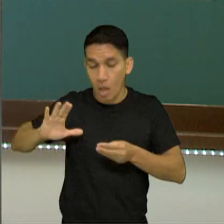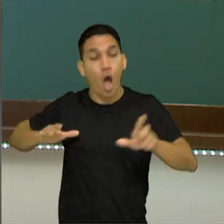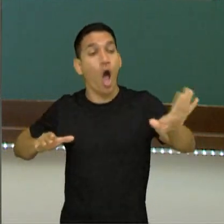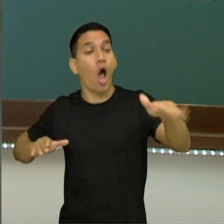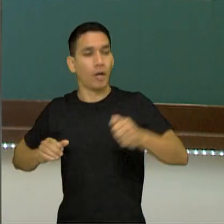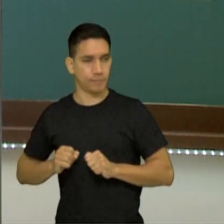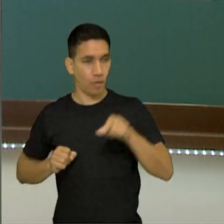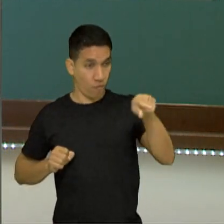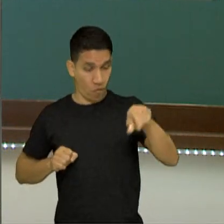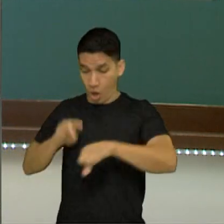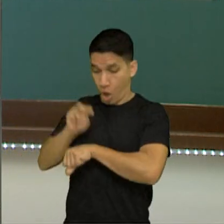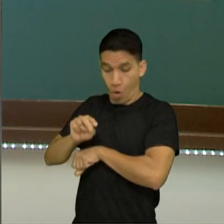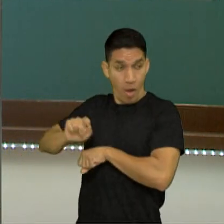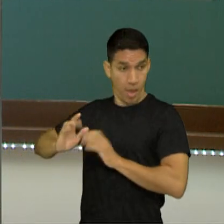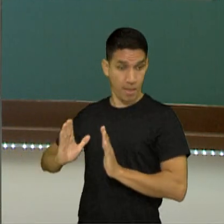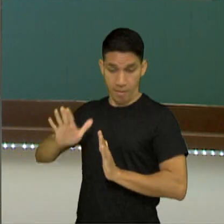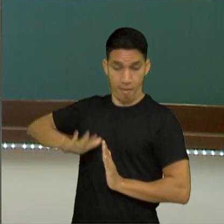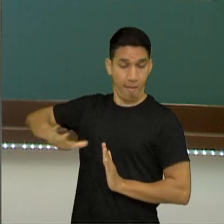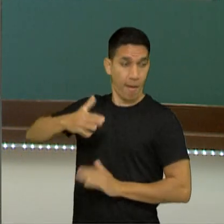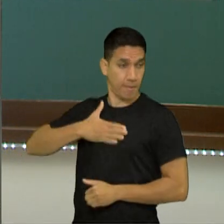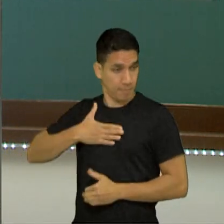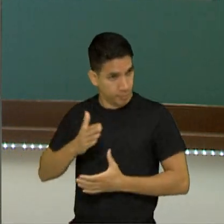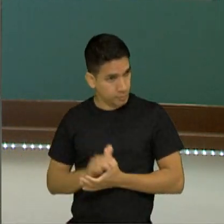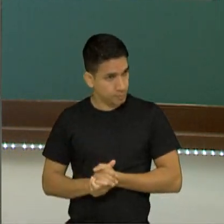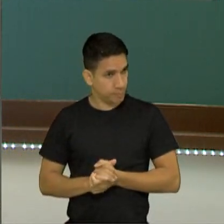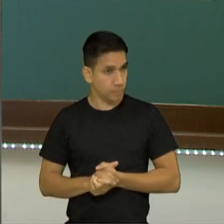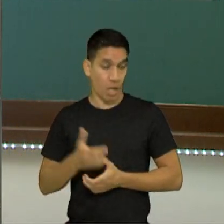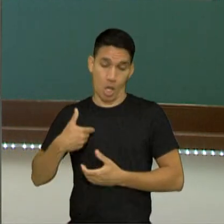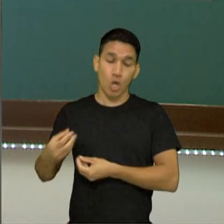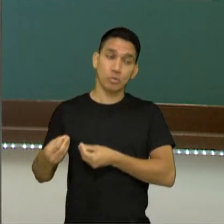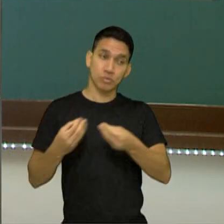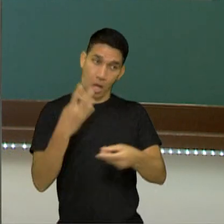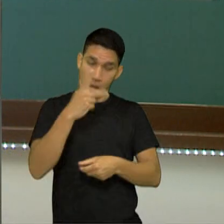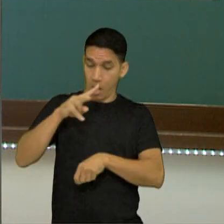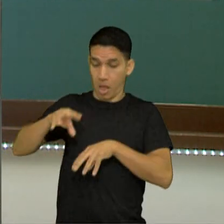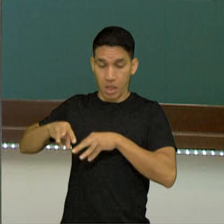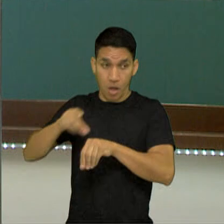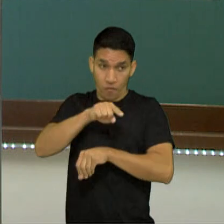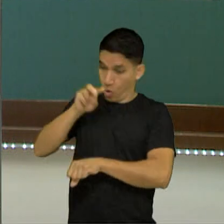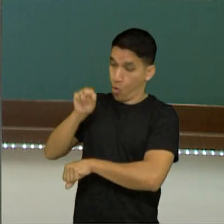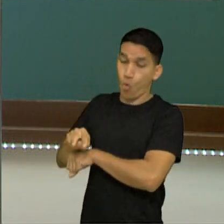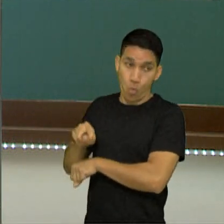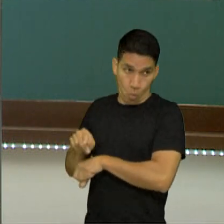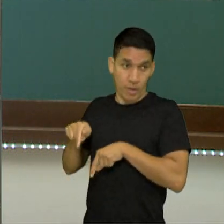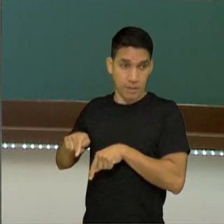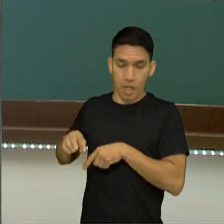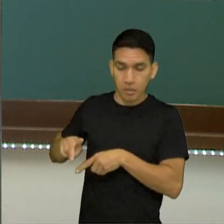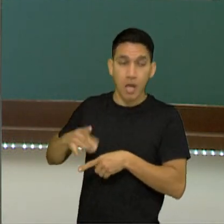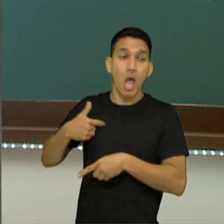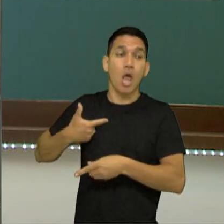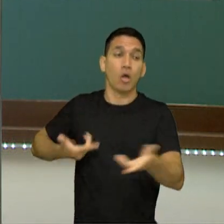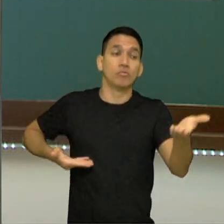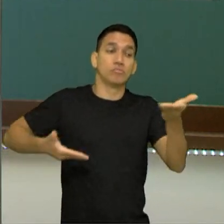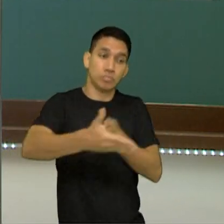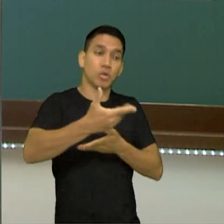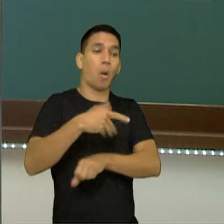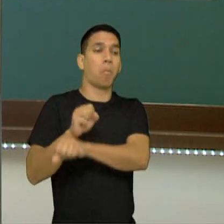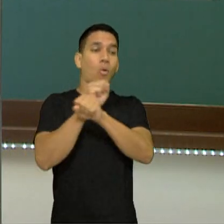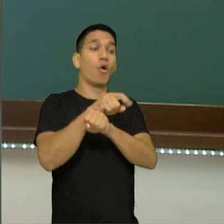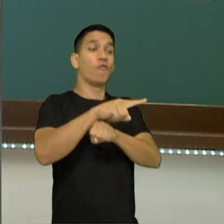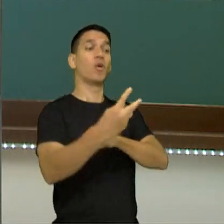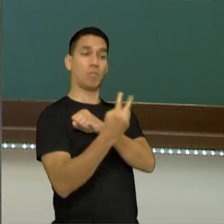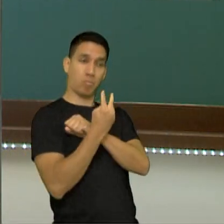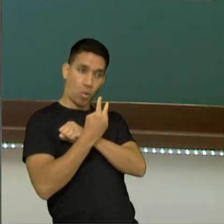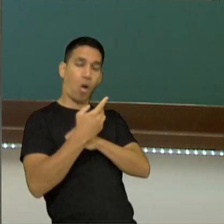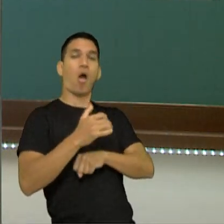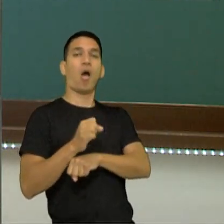falar assim, ó, você cuida dessa terra para mim. Então eu dou essa terra, você cuida para mim e em troca eu te dou proteção e você me protege